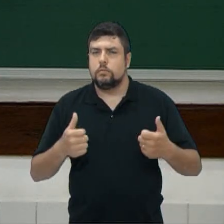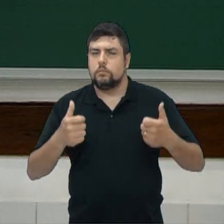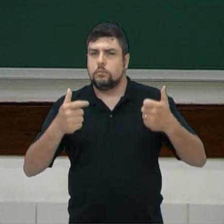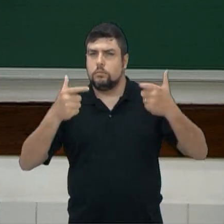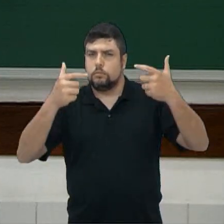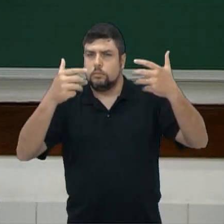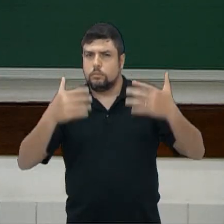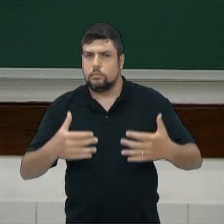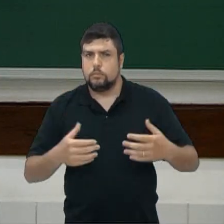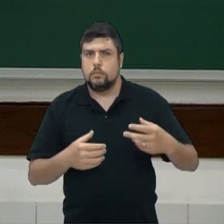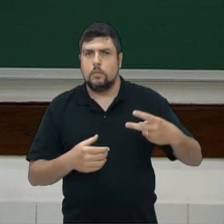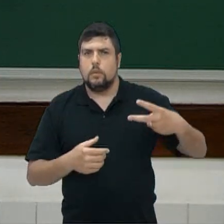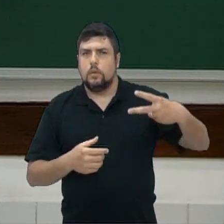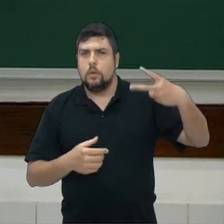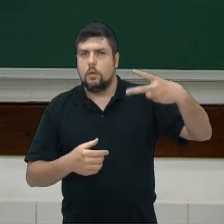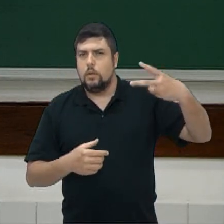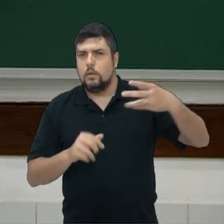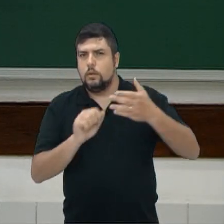segundo exercício, né?